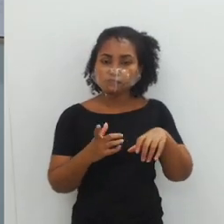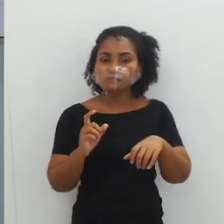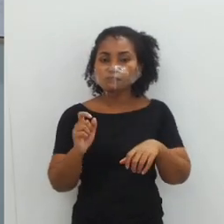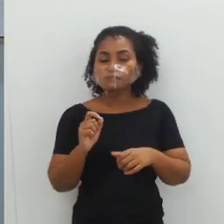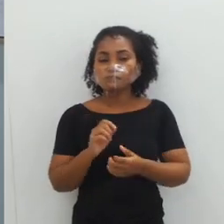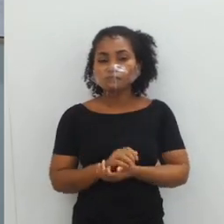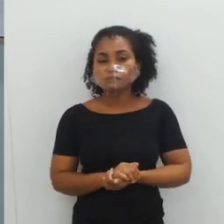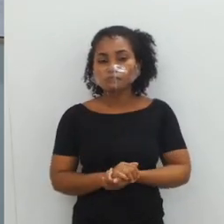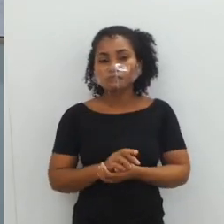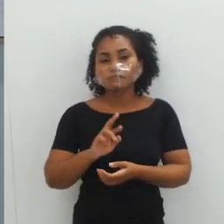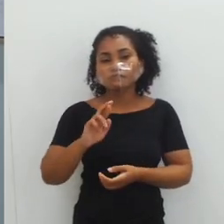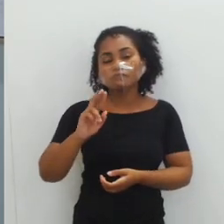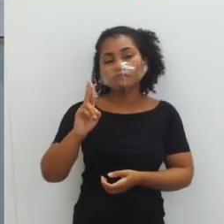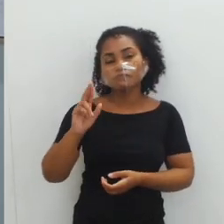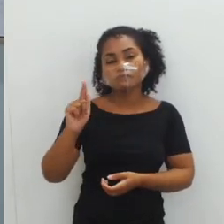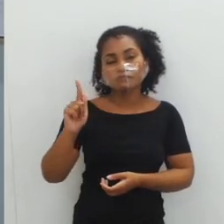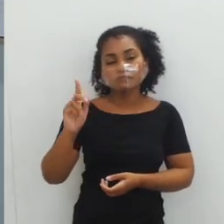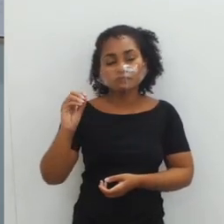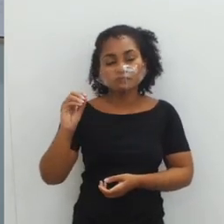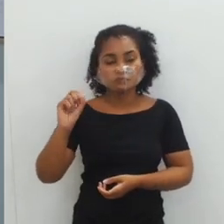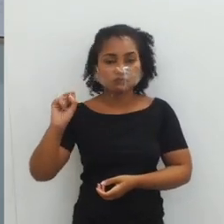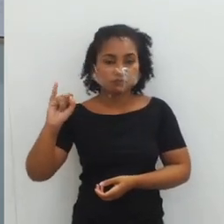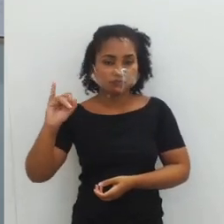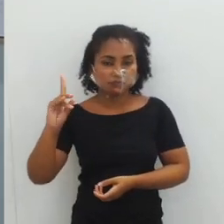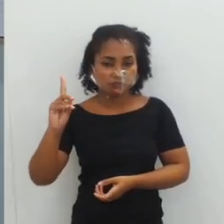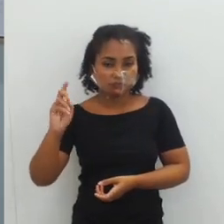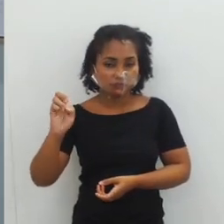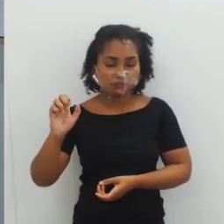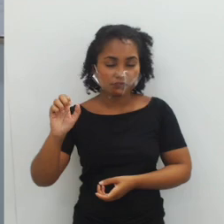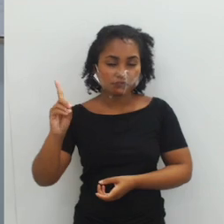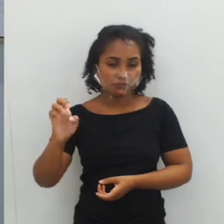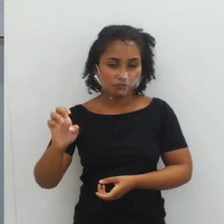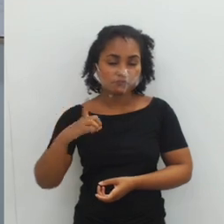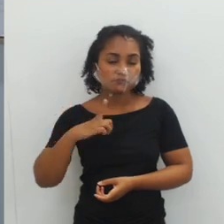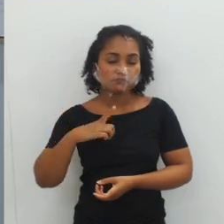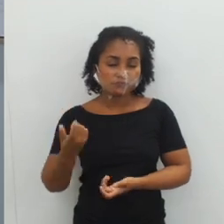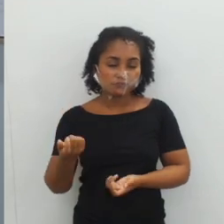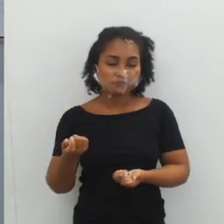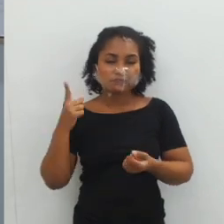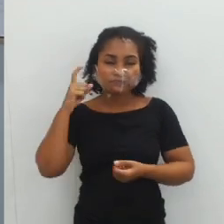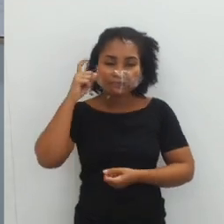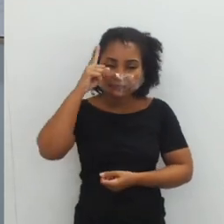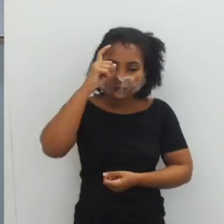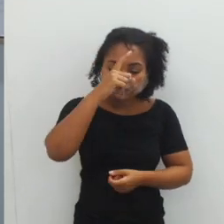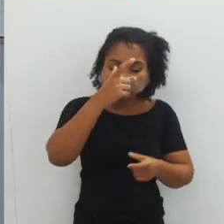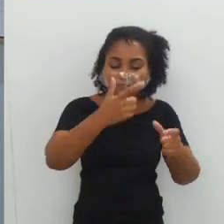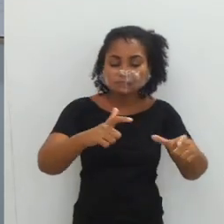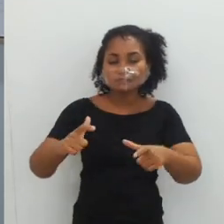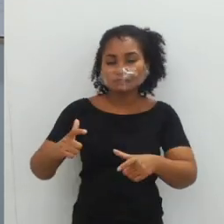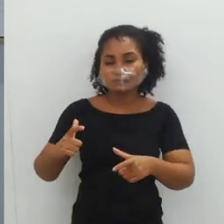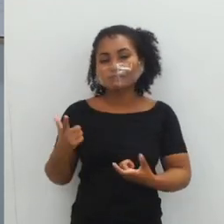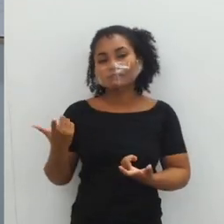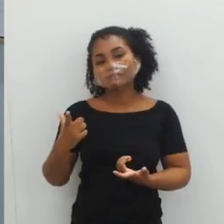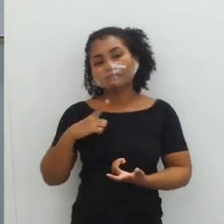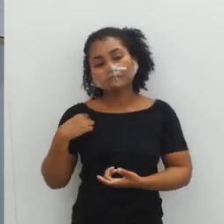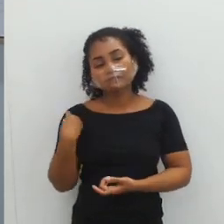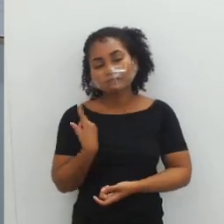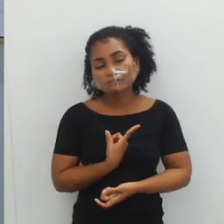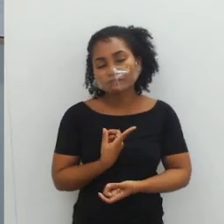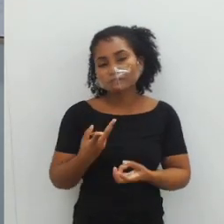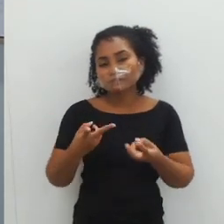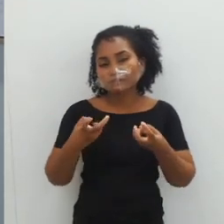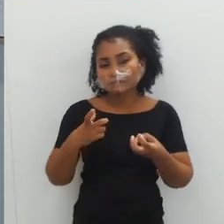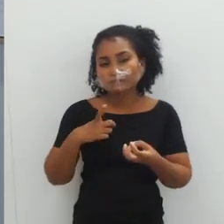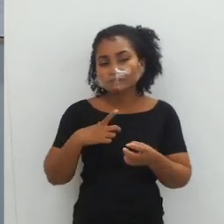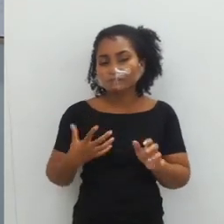de rugosidades, as rugosidades do espaço, essas dificuldades aí. Por mais que tenha